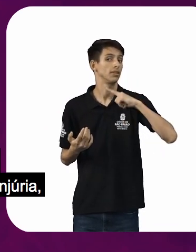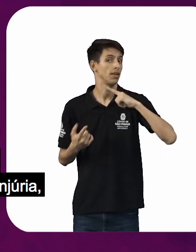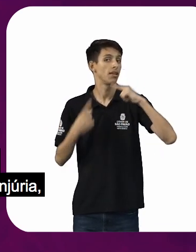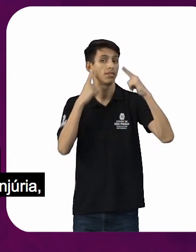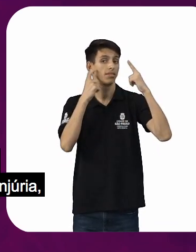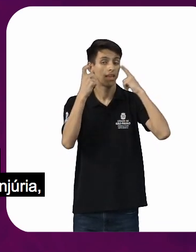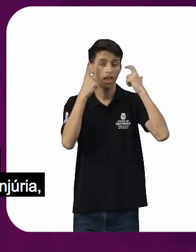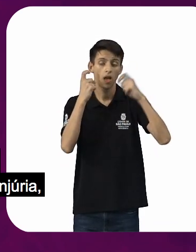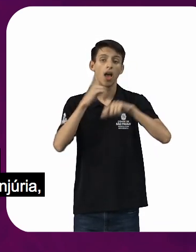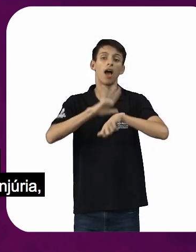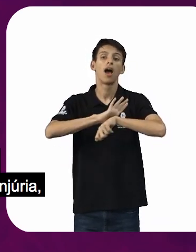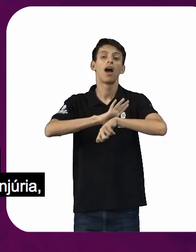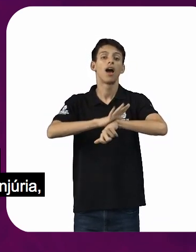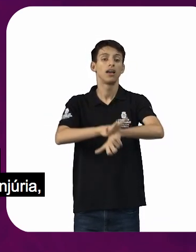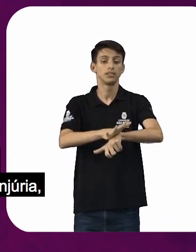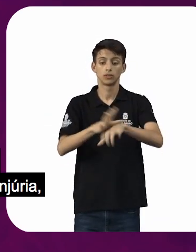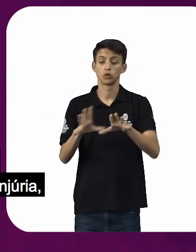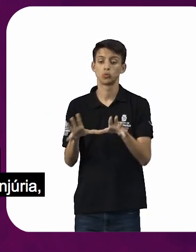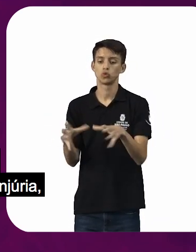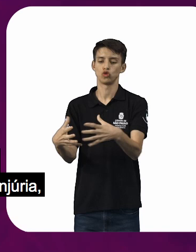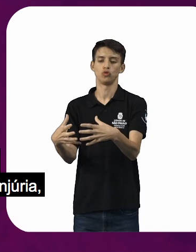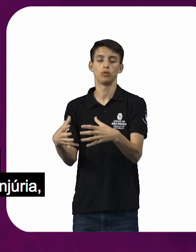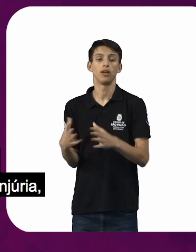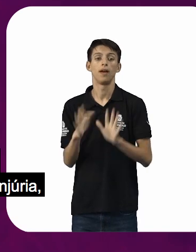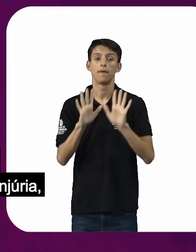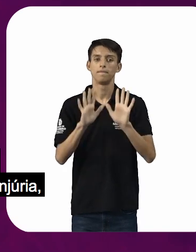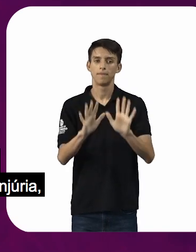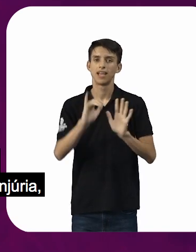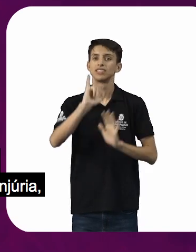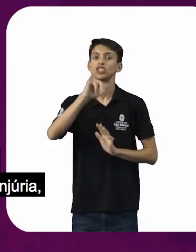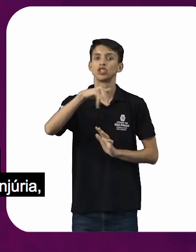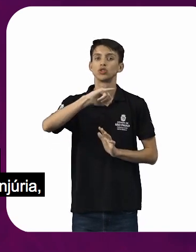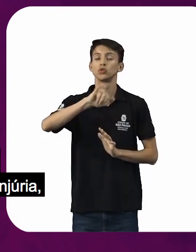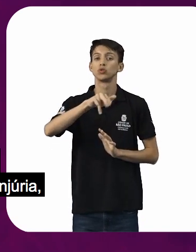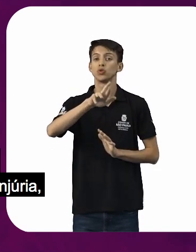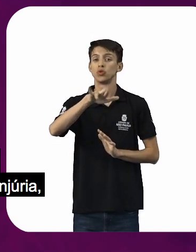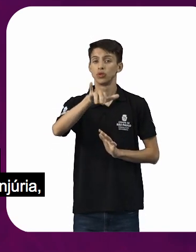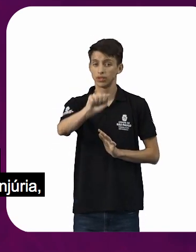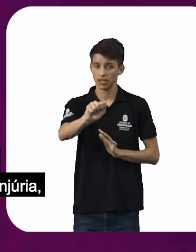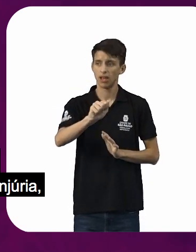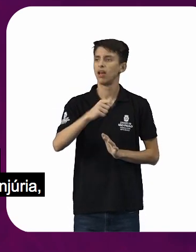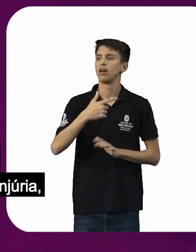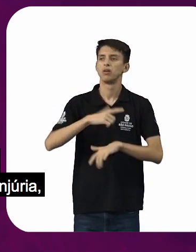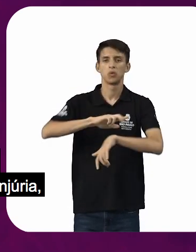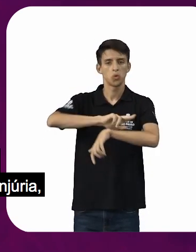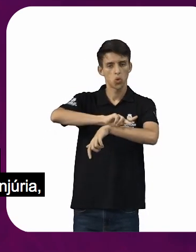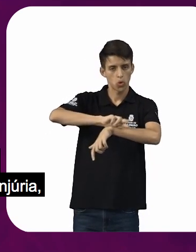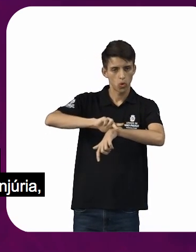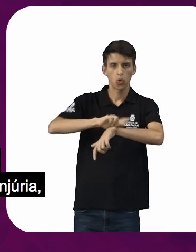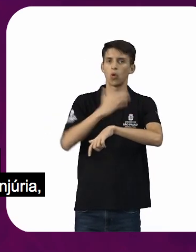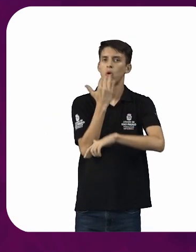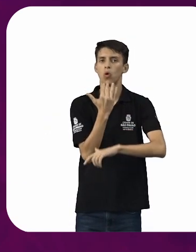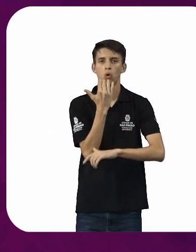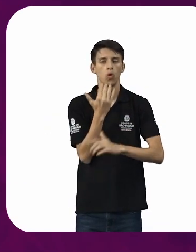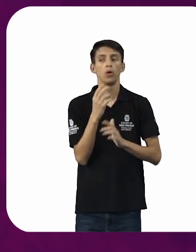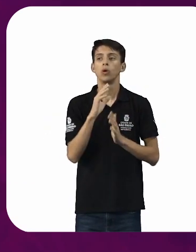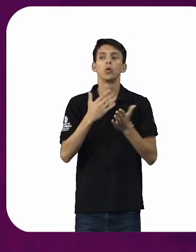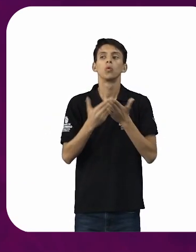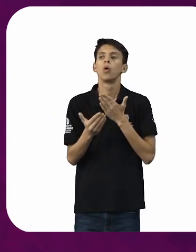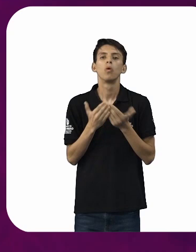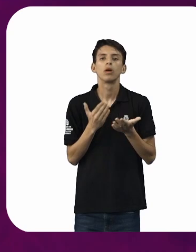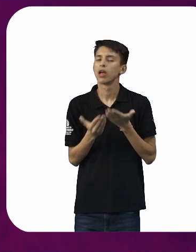do racismo realmente quanto à coletividade. E quando a gente fala de um crime de injúria, seja ela racial ou qualquer outro tipo de injúria, ninguém pode